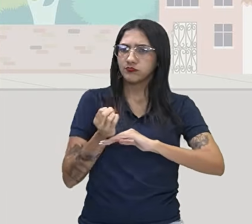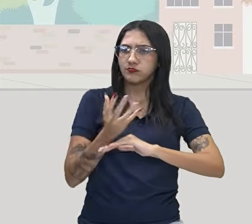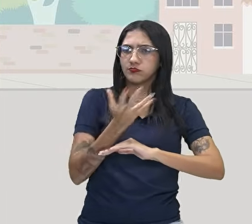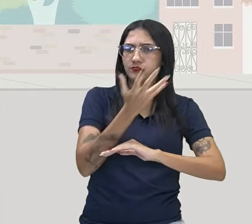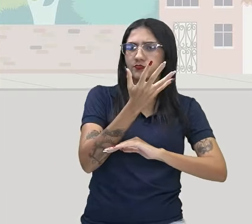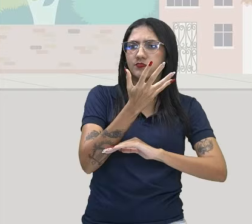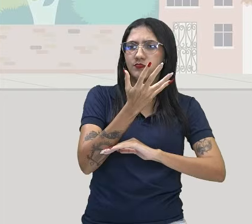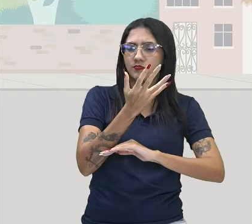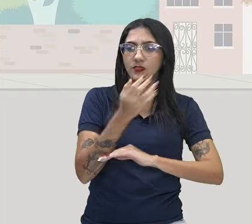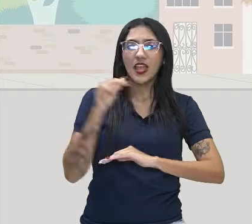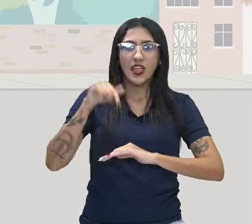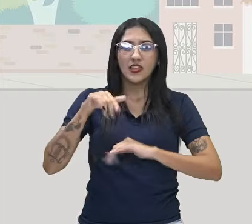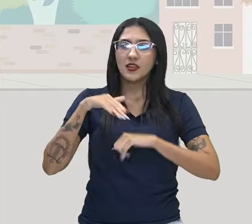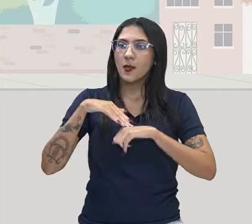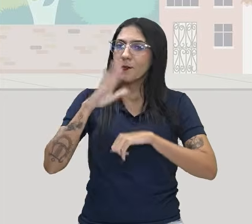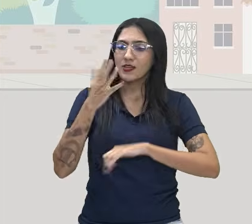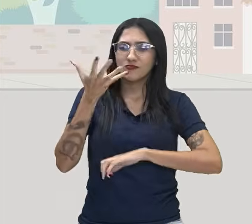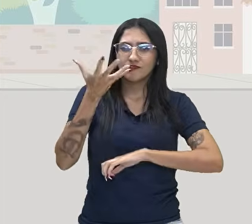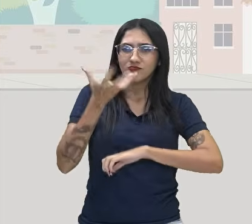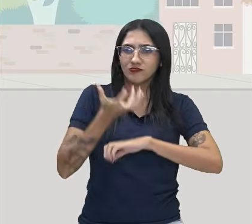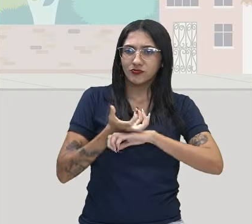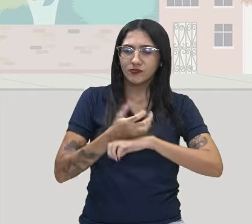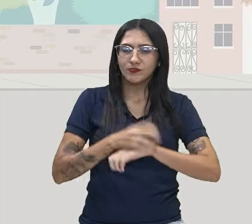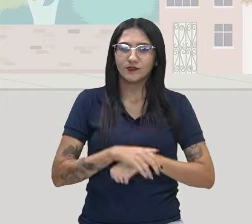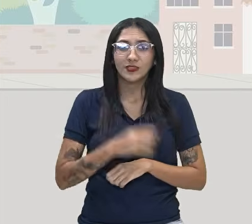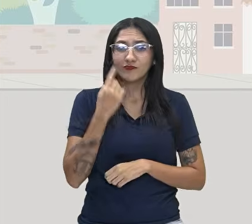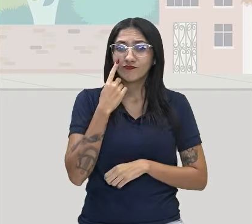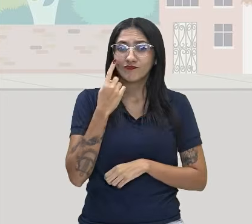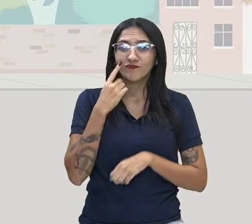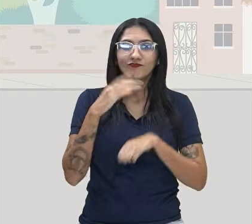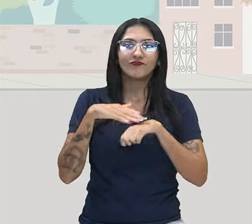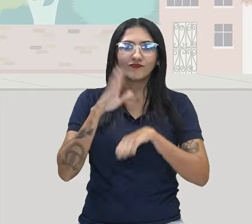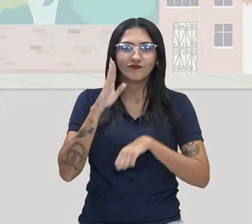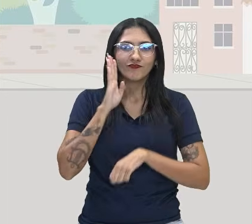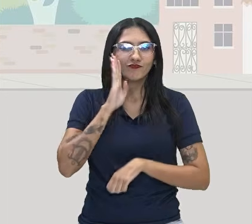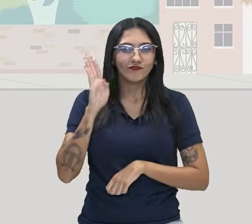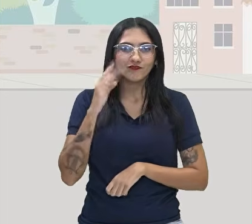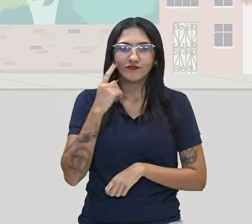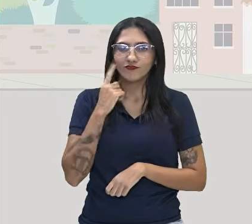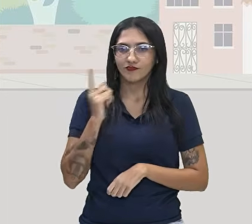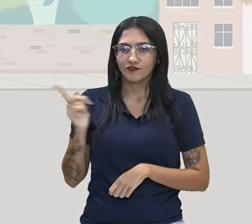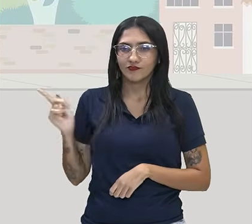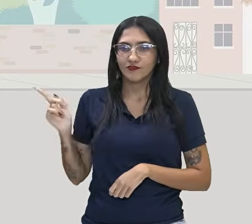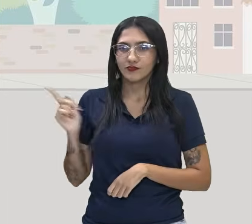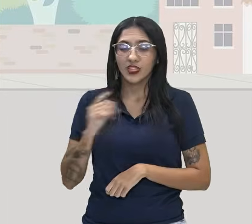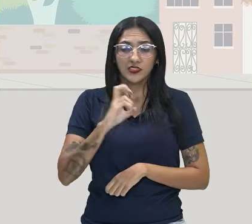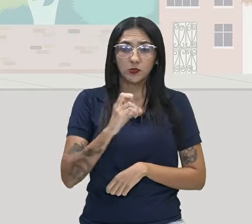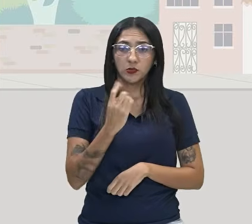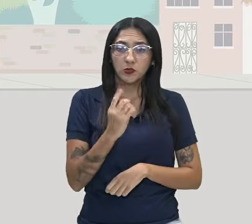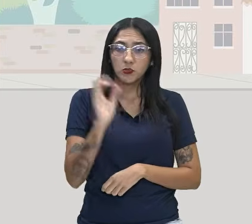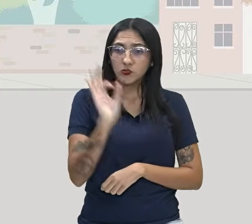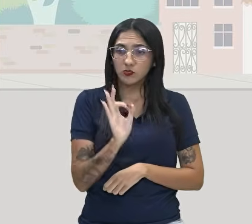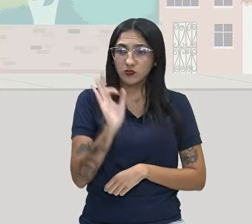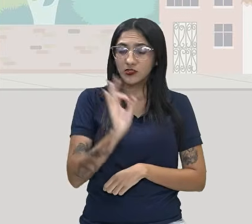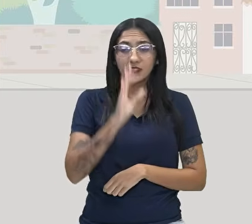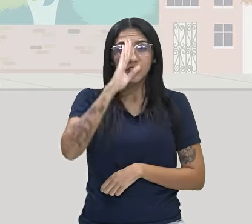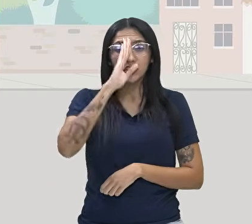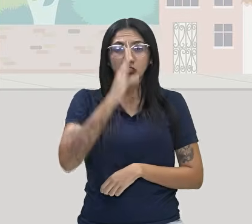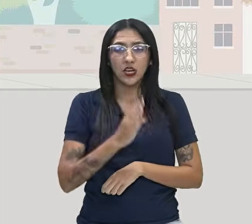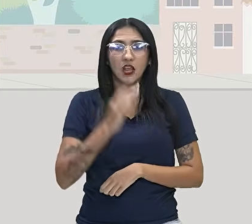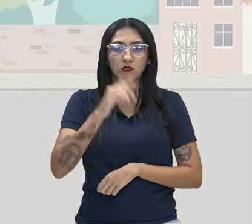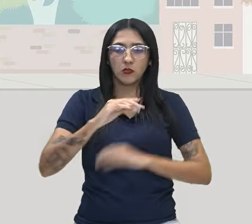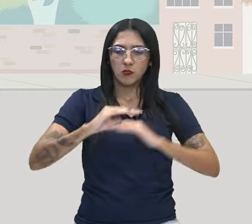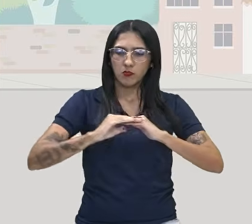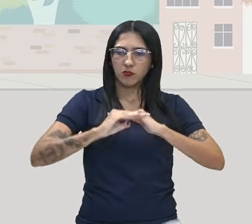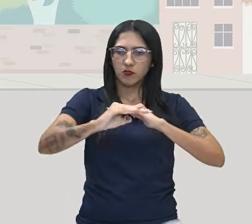ser refletido, e 51% a gente observa que vão ser absorvidos diretamente pela